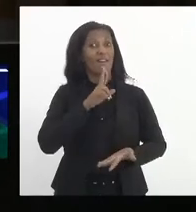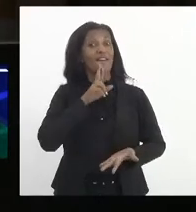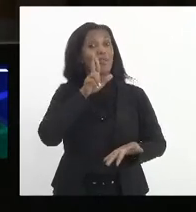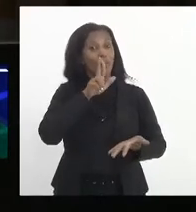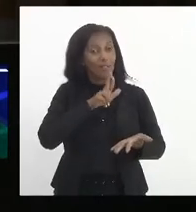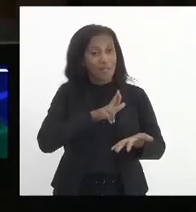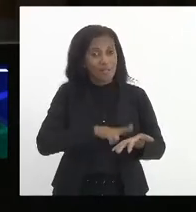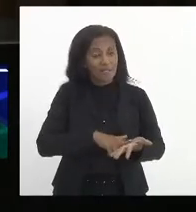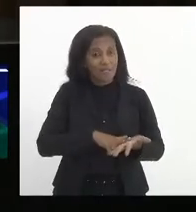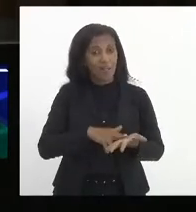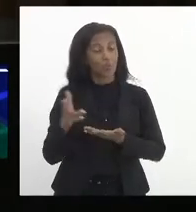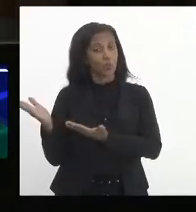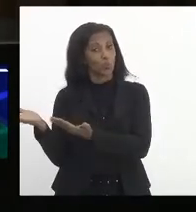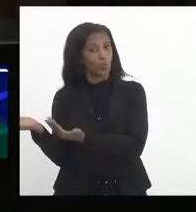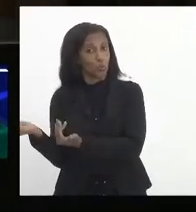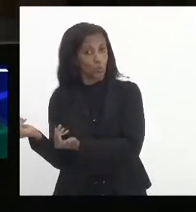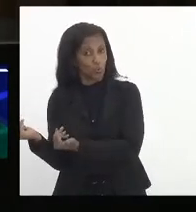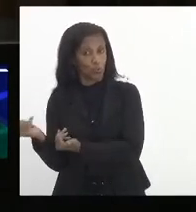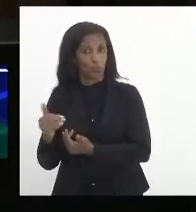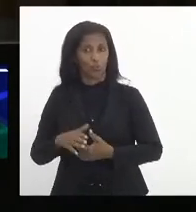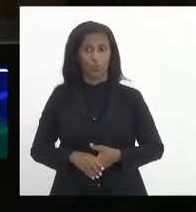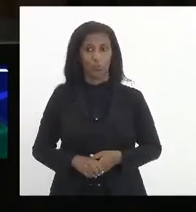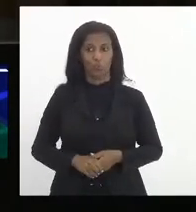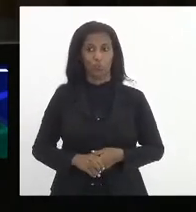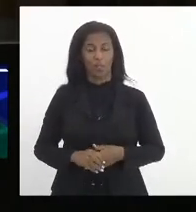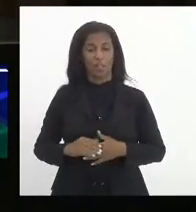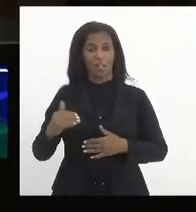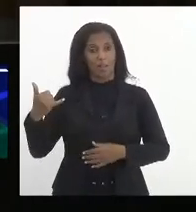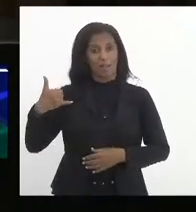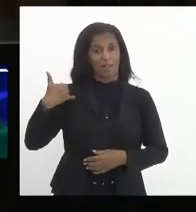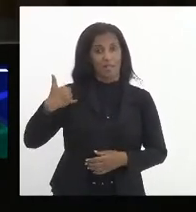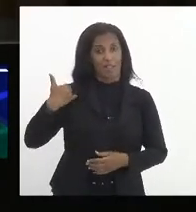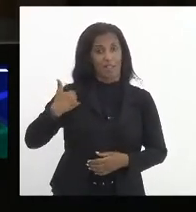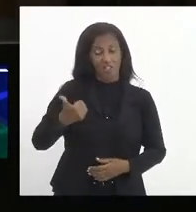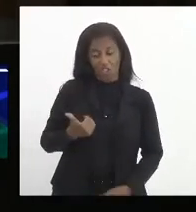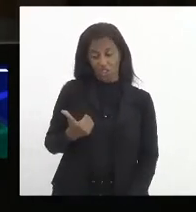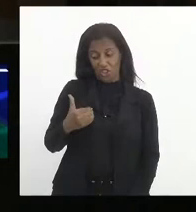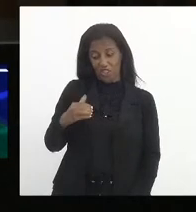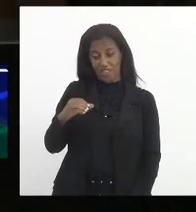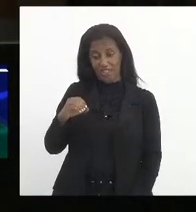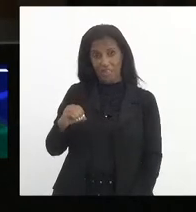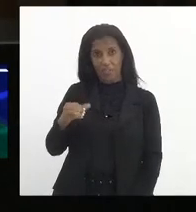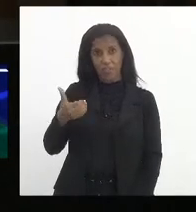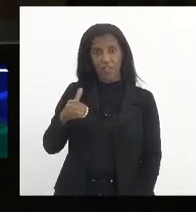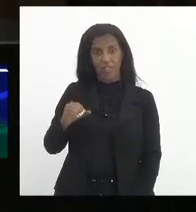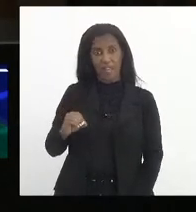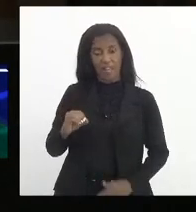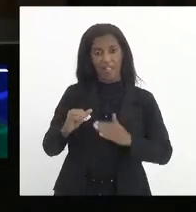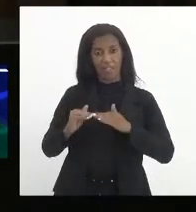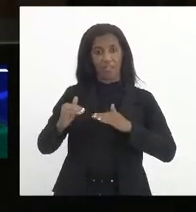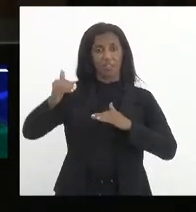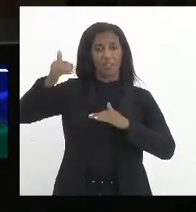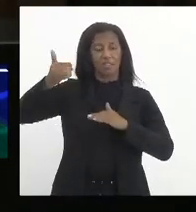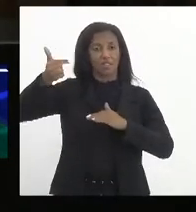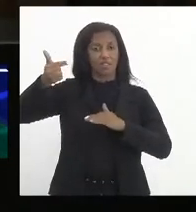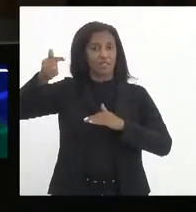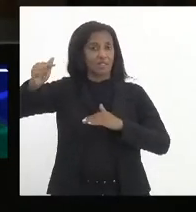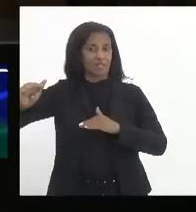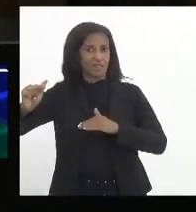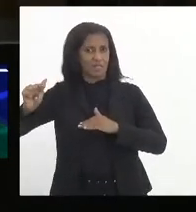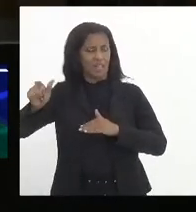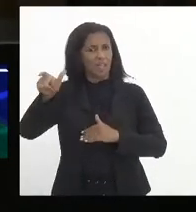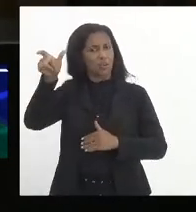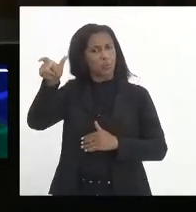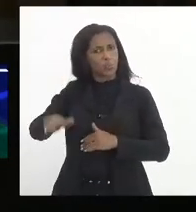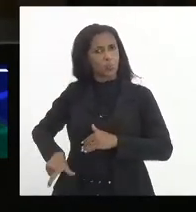reconhecendo os adolescentes na faixa etária de 10 a 17 anos de idade como